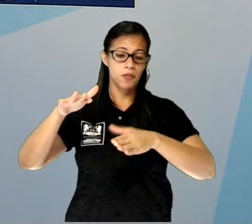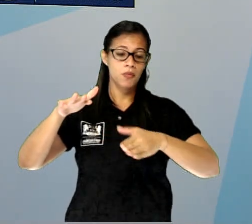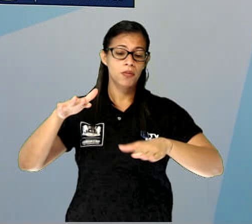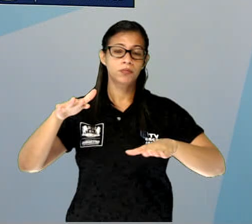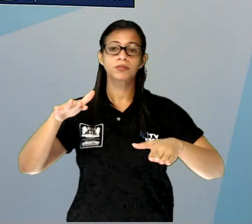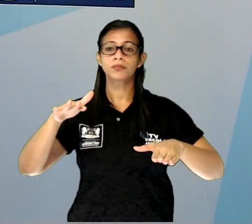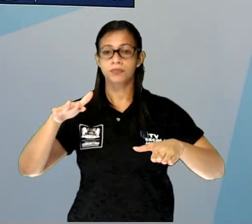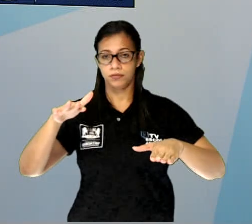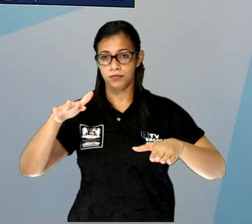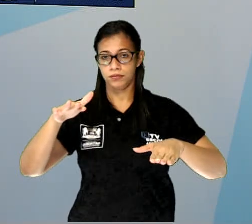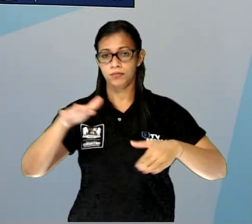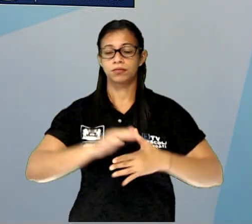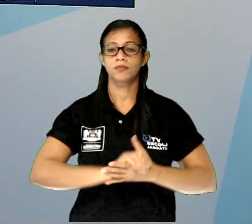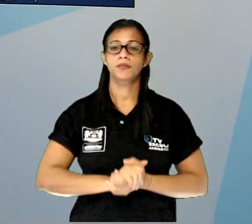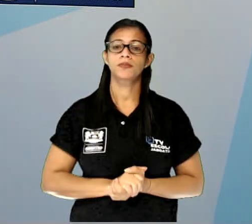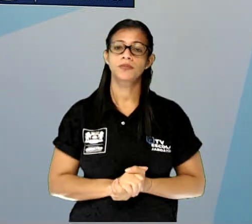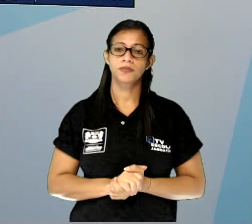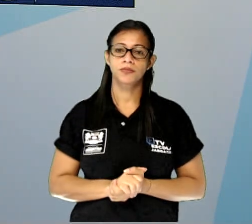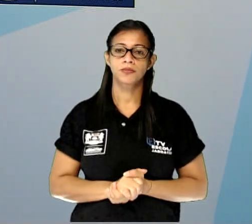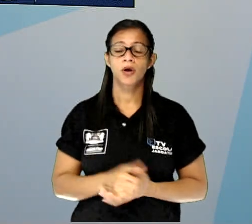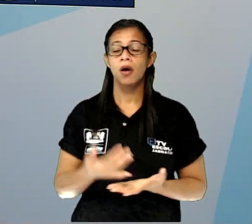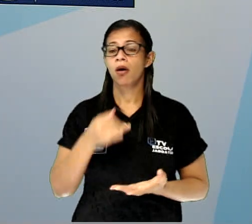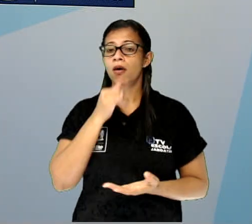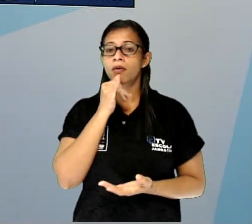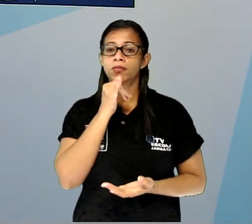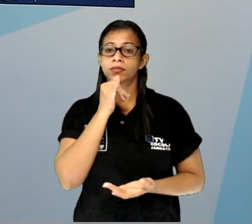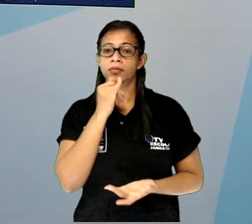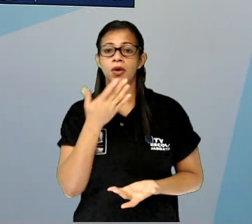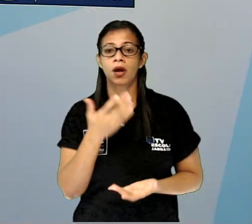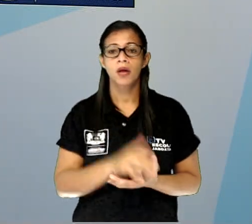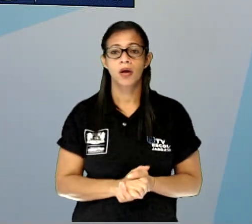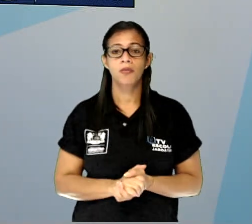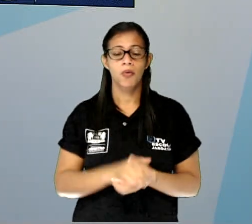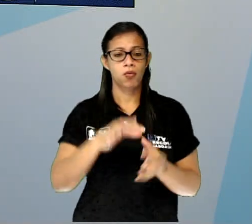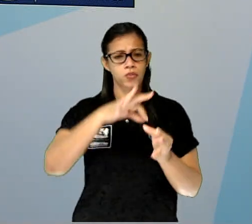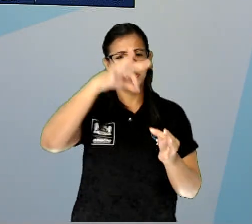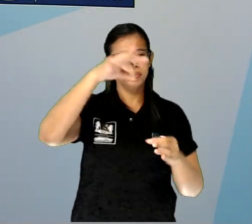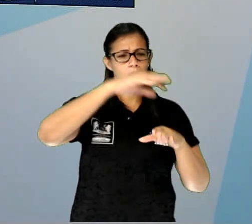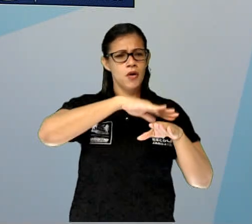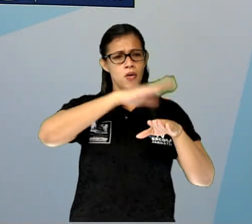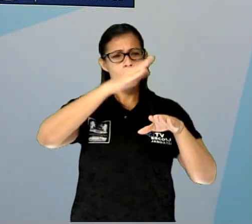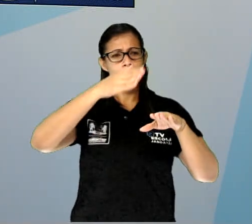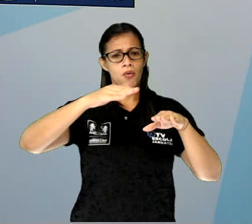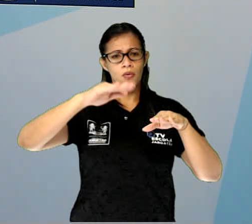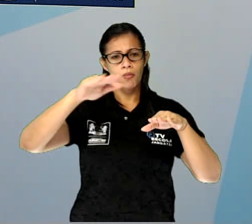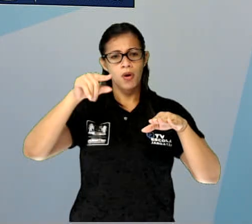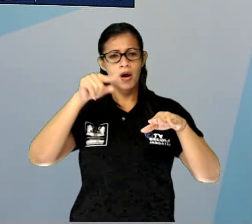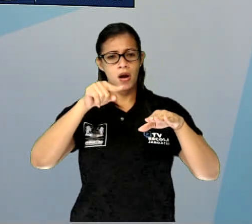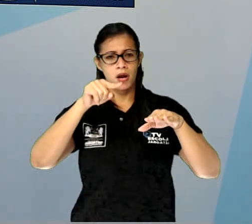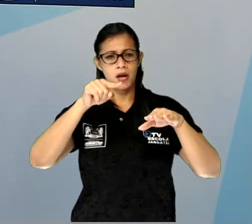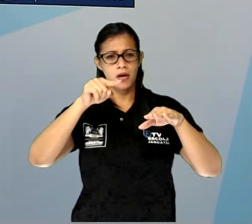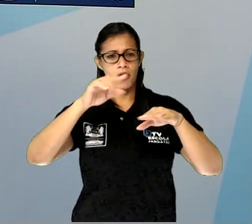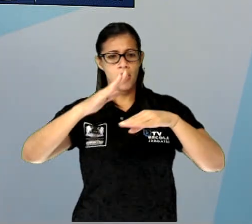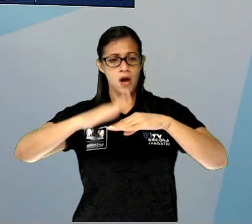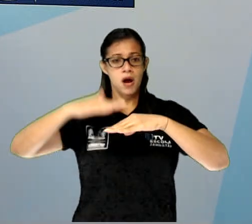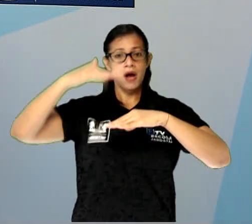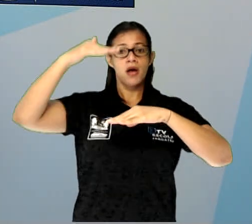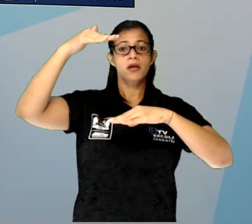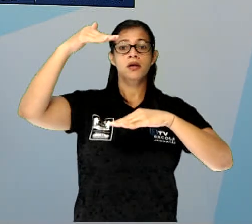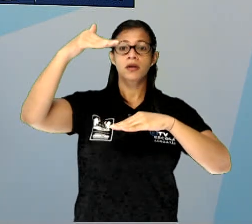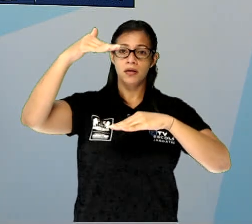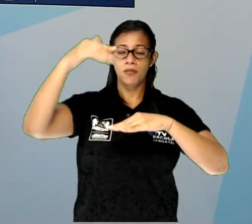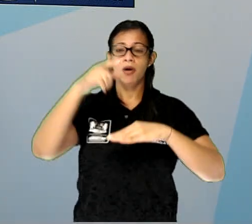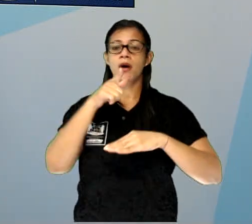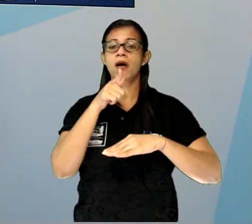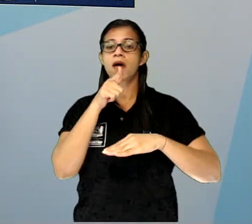montanha ali é 1.000 metros acima do nível do mar. Porque sempre o nível do mar